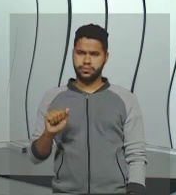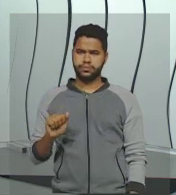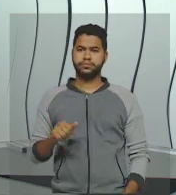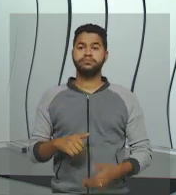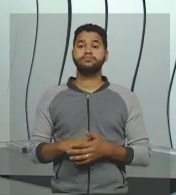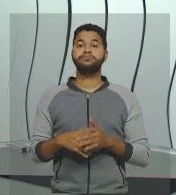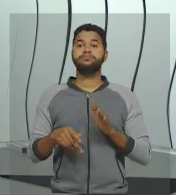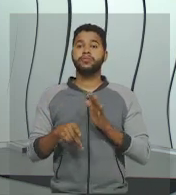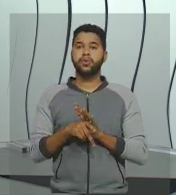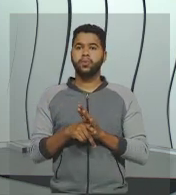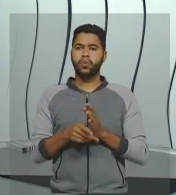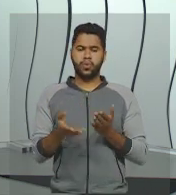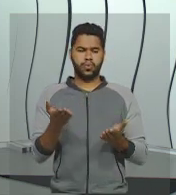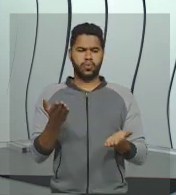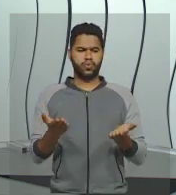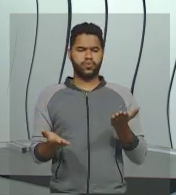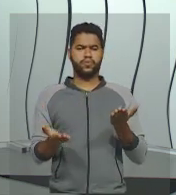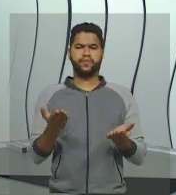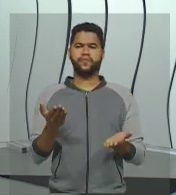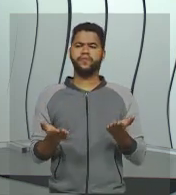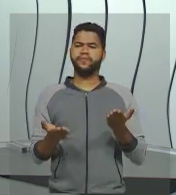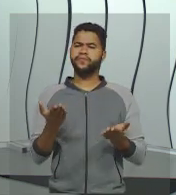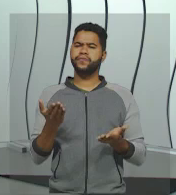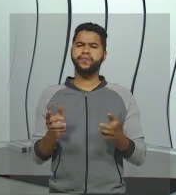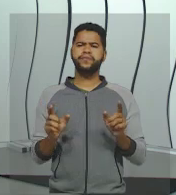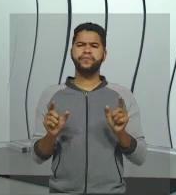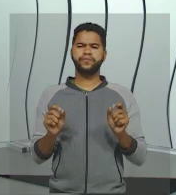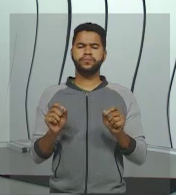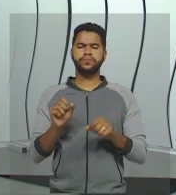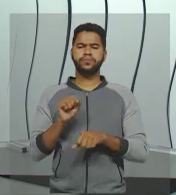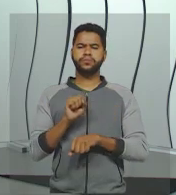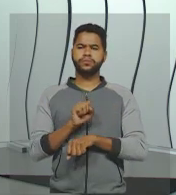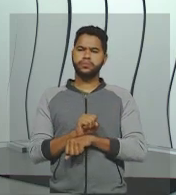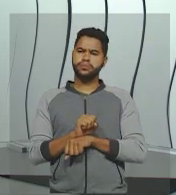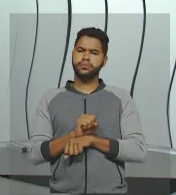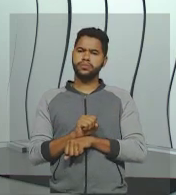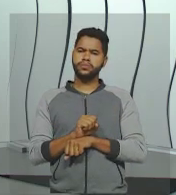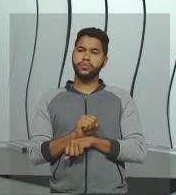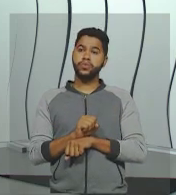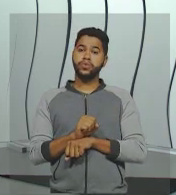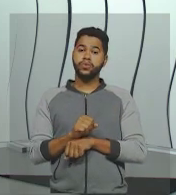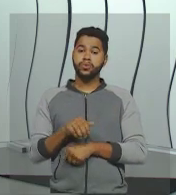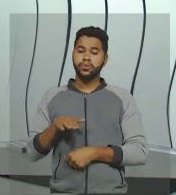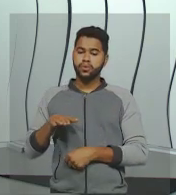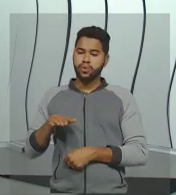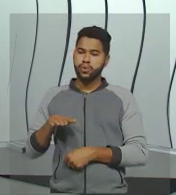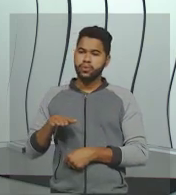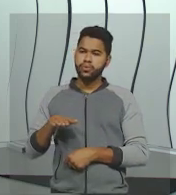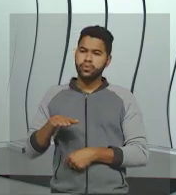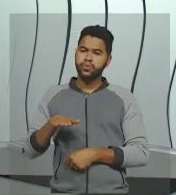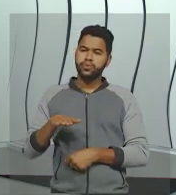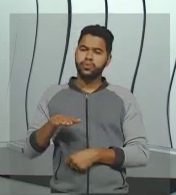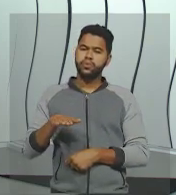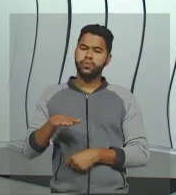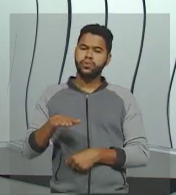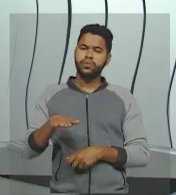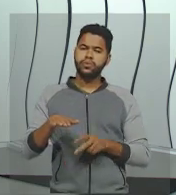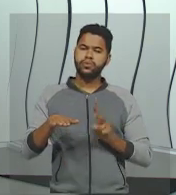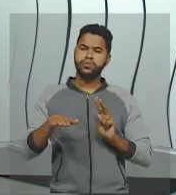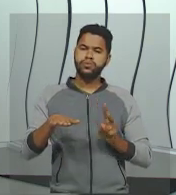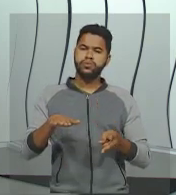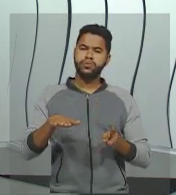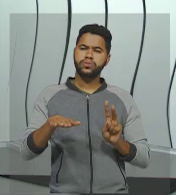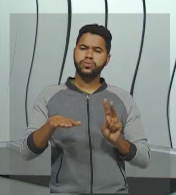em equilíbrio, ele vai estar parado ou em movimento retilíneo uniforme. E o que